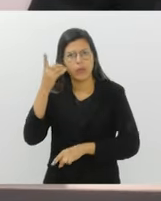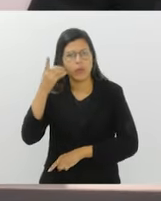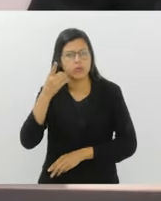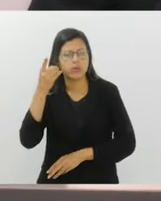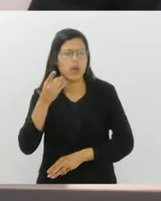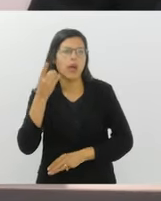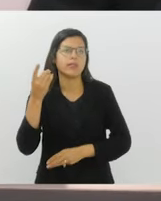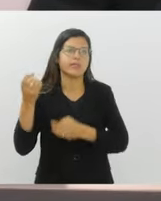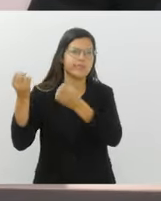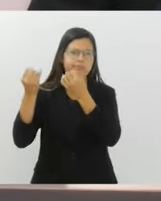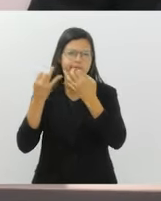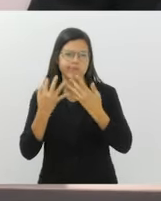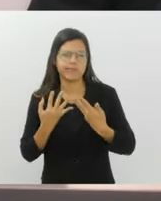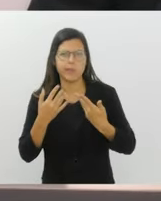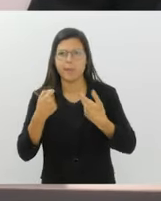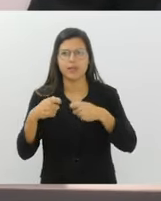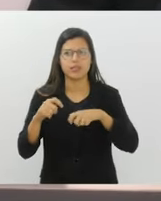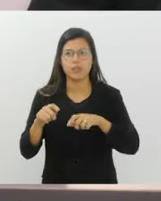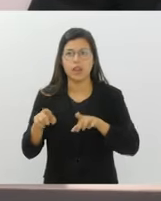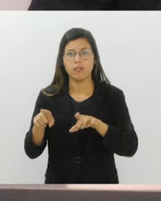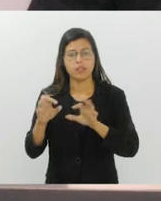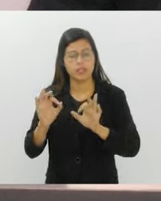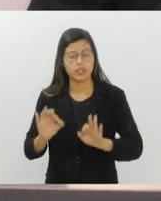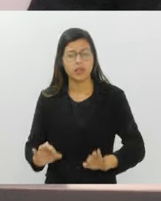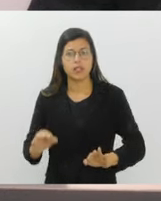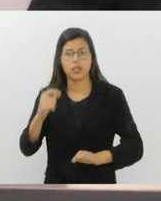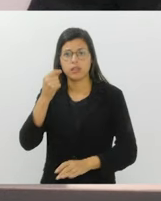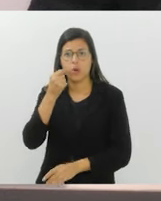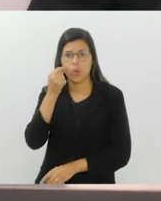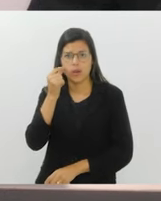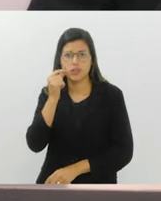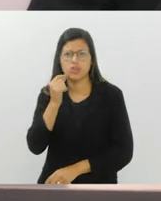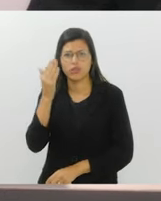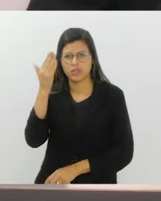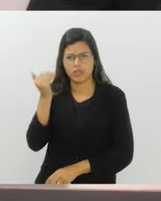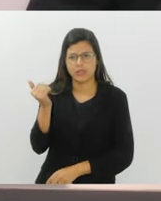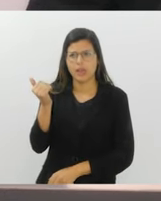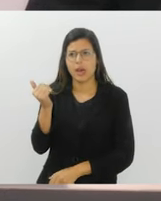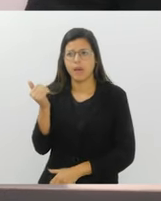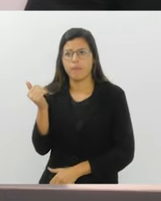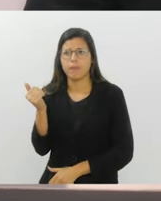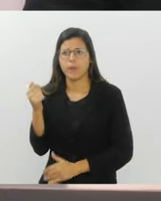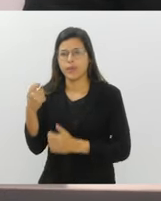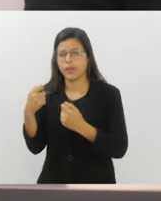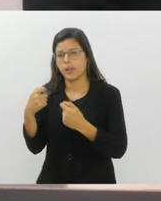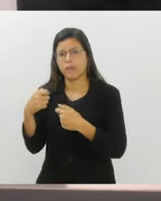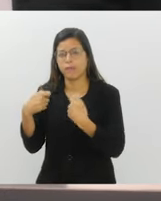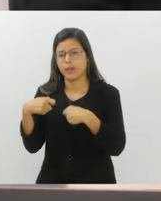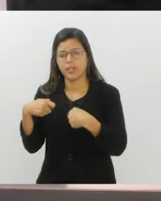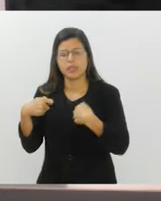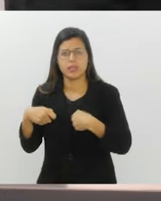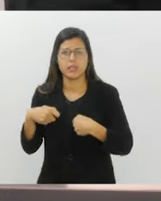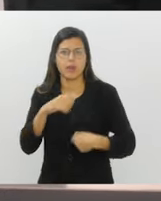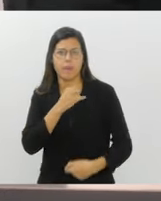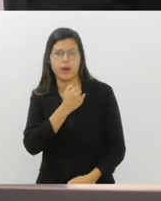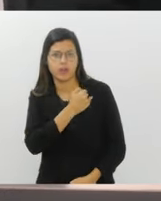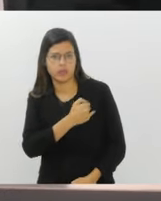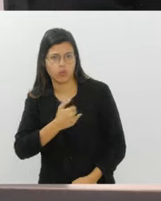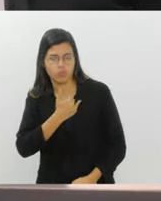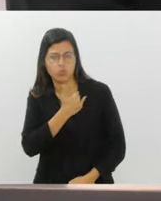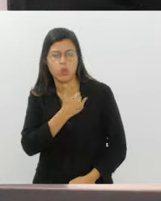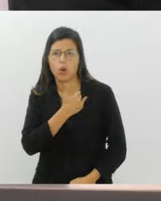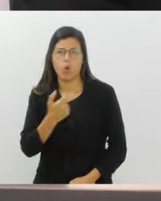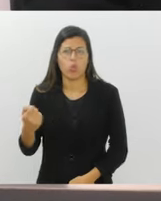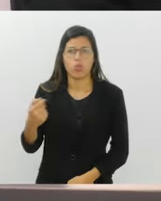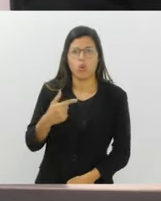precisava, não precisava. Por exemplo, com certeza, o Ratinho sabe muito mais o que precisa para São João de Meriti do que o Renan, e